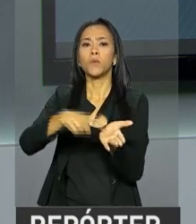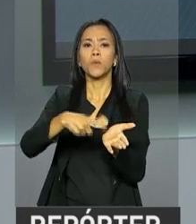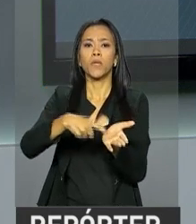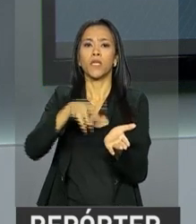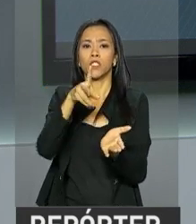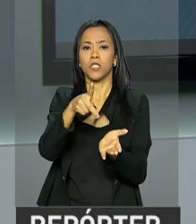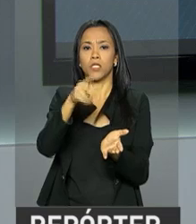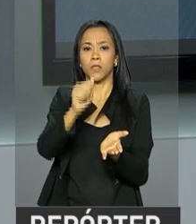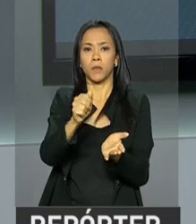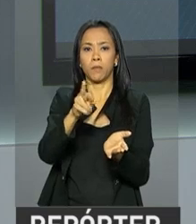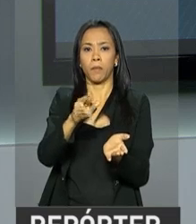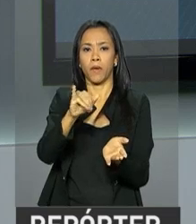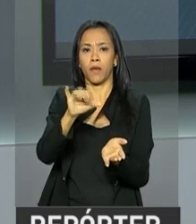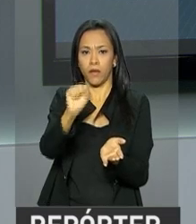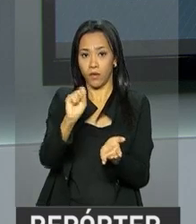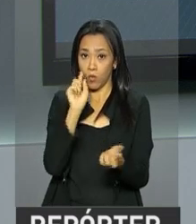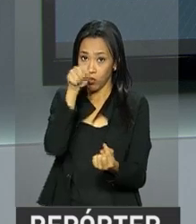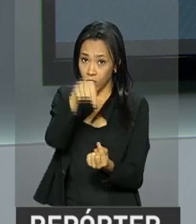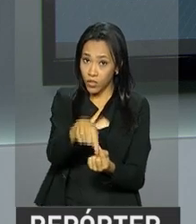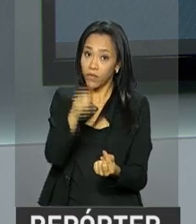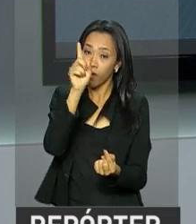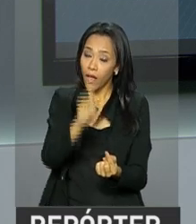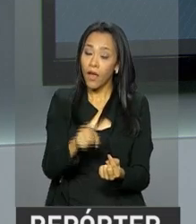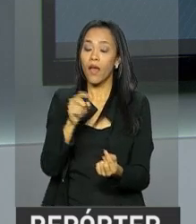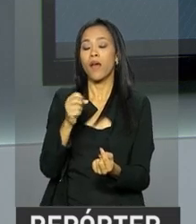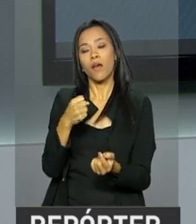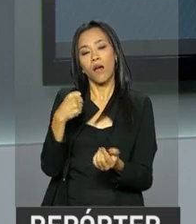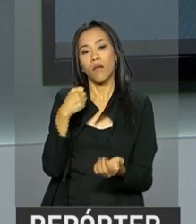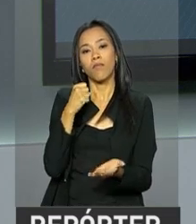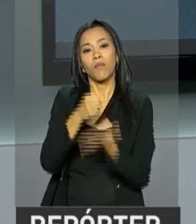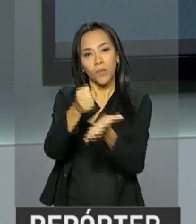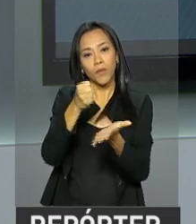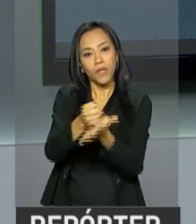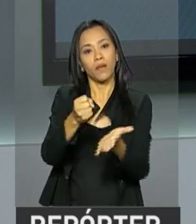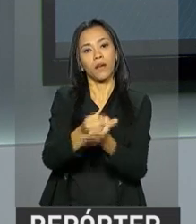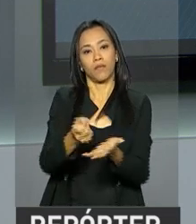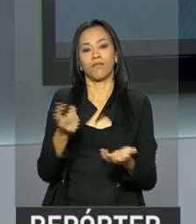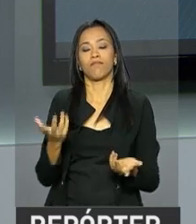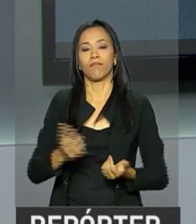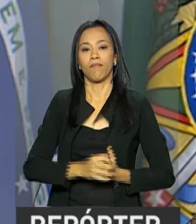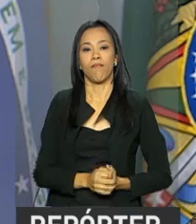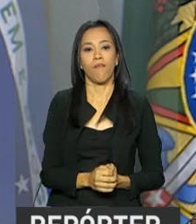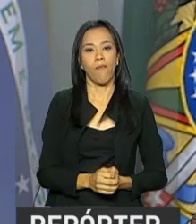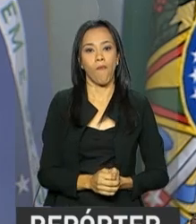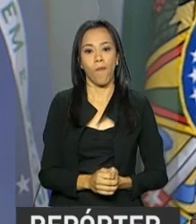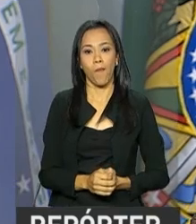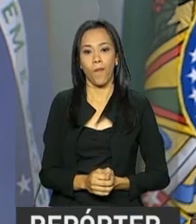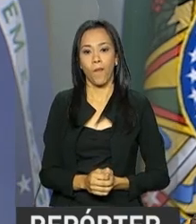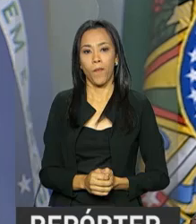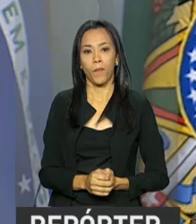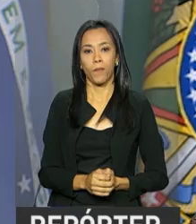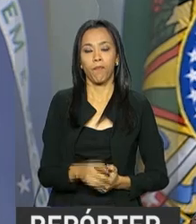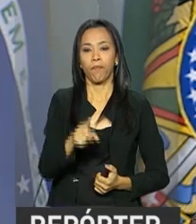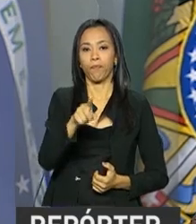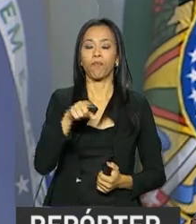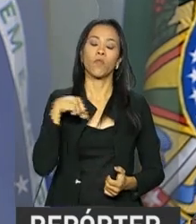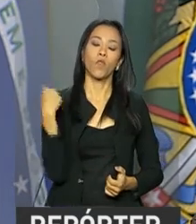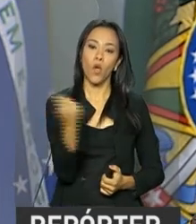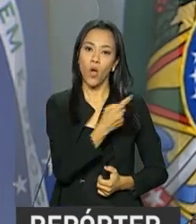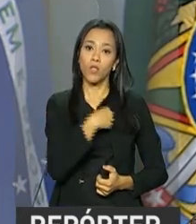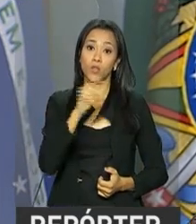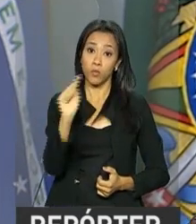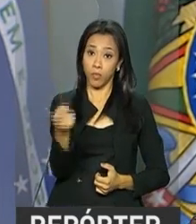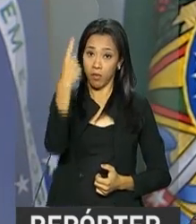fortalecer a resposta Global à ameaça de mudança do clima somos um dos